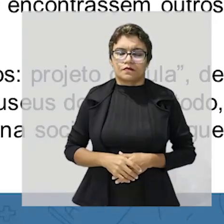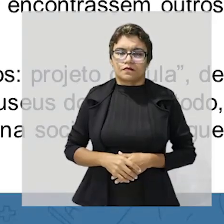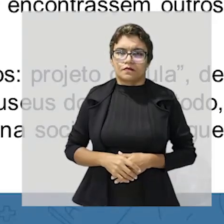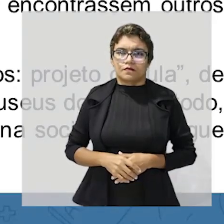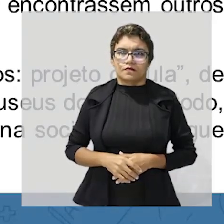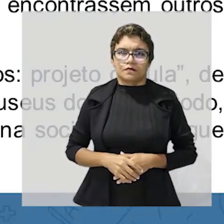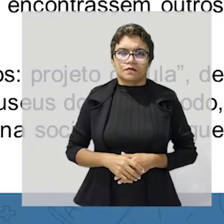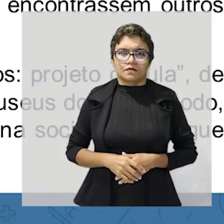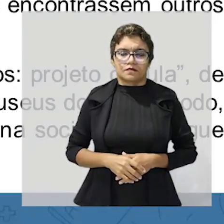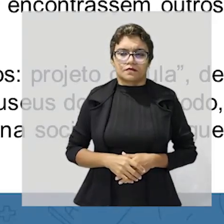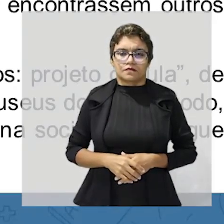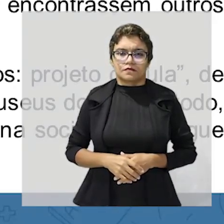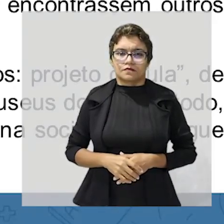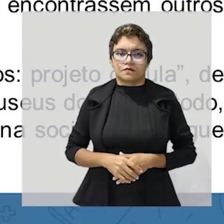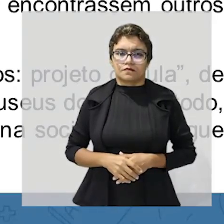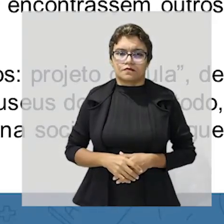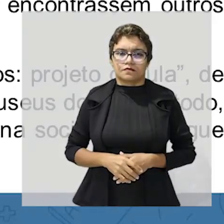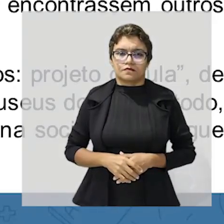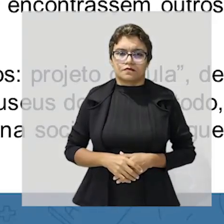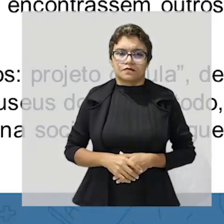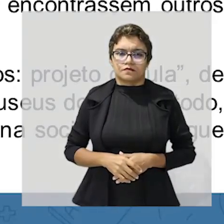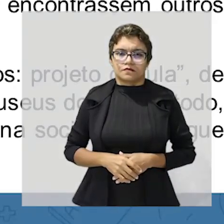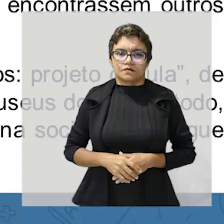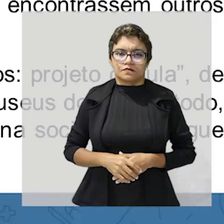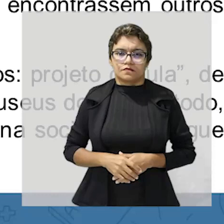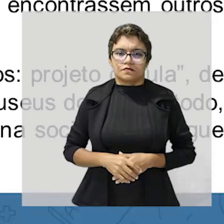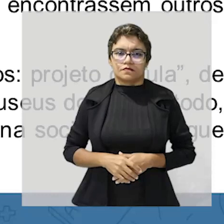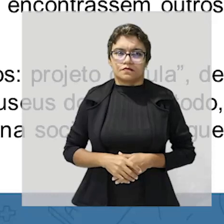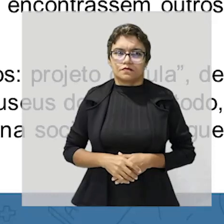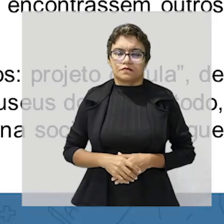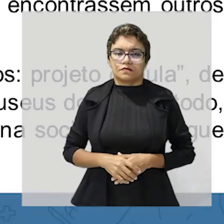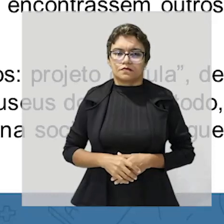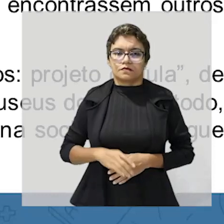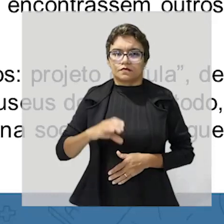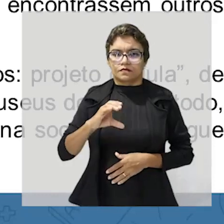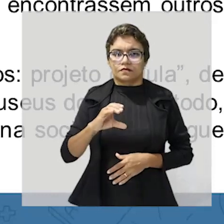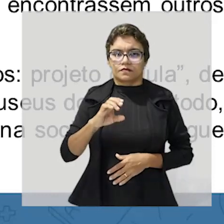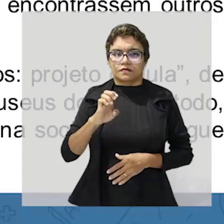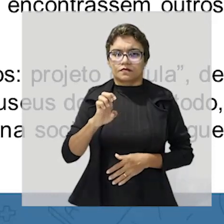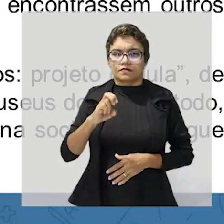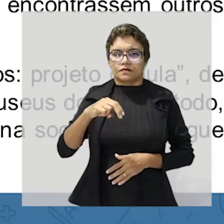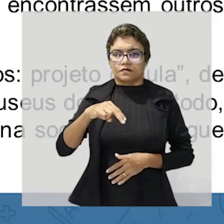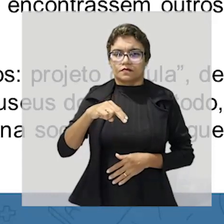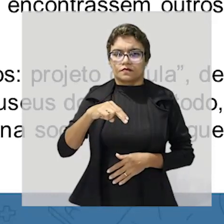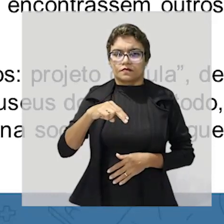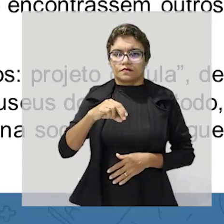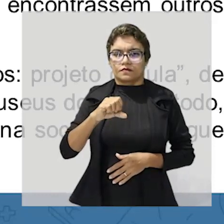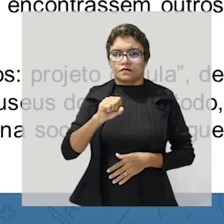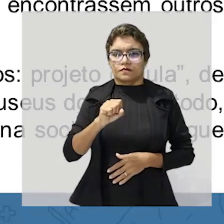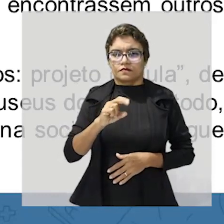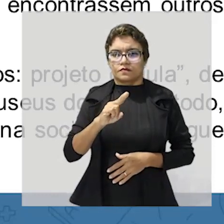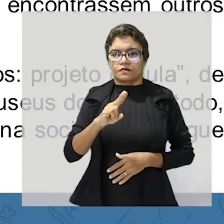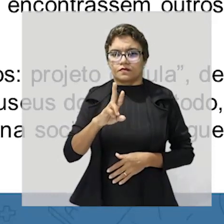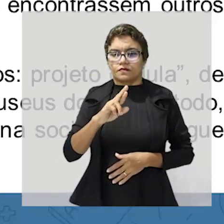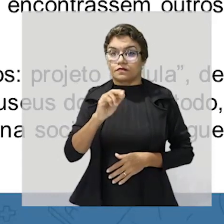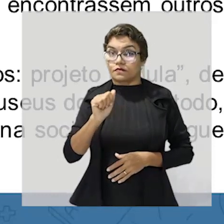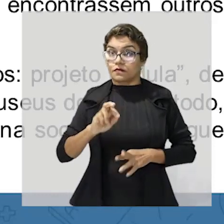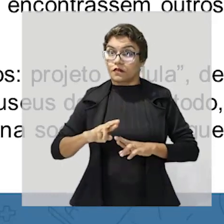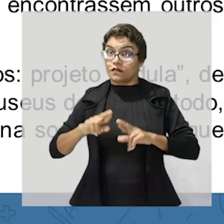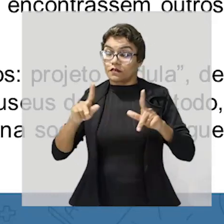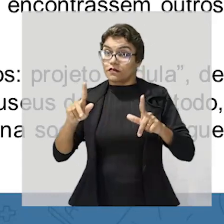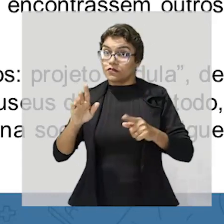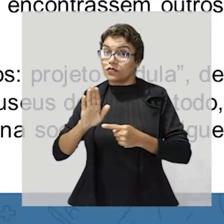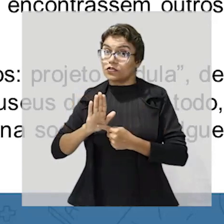deveria, antes, ser avaliada pela censura. Censura é diferente de indicação de